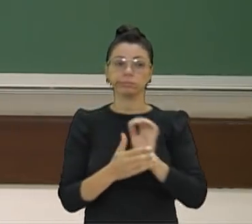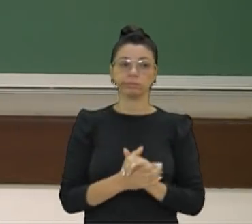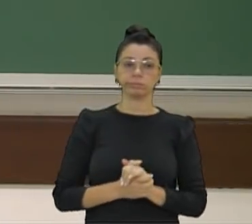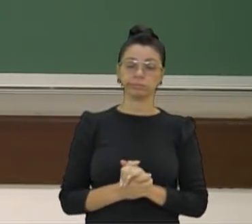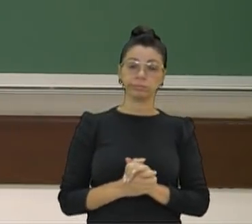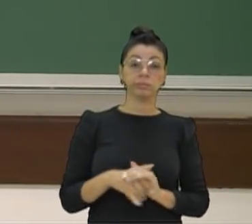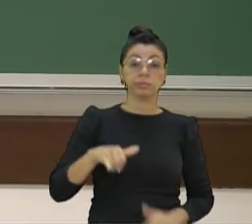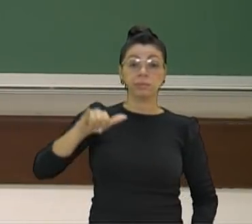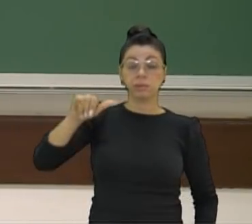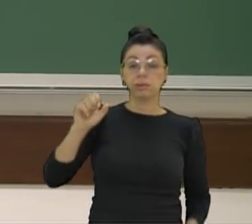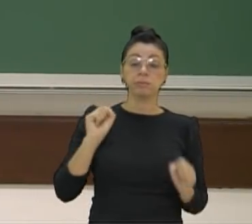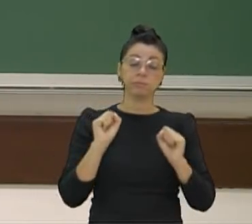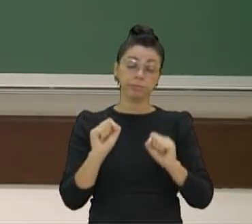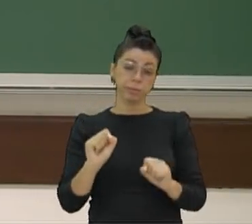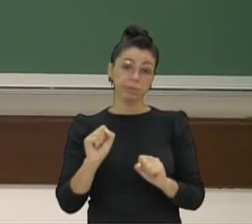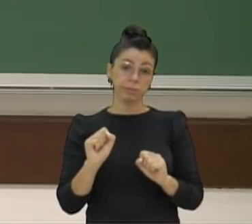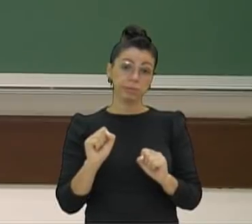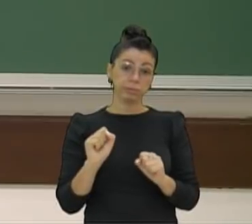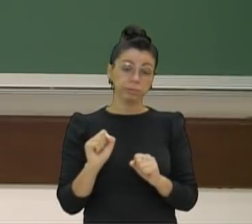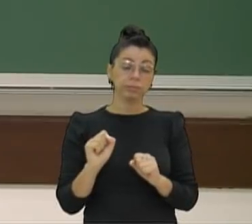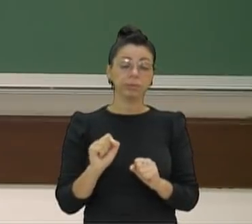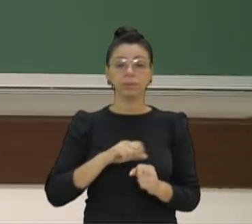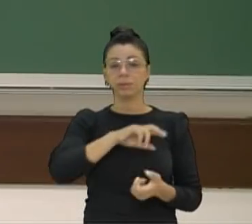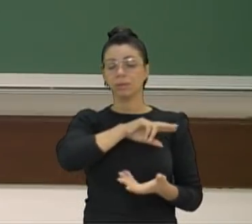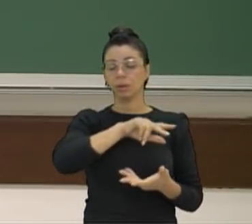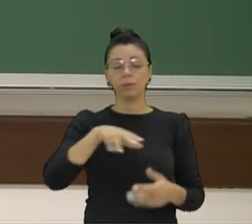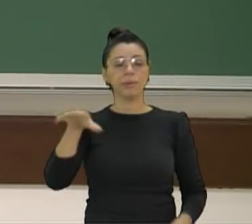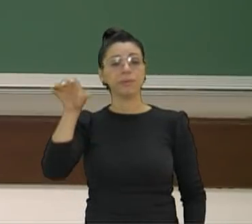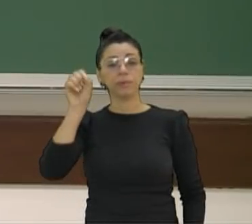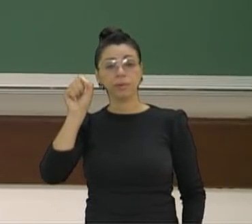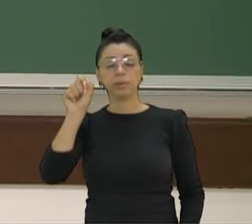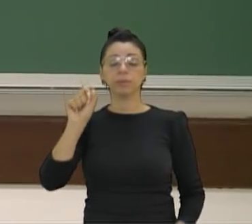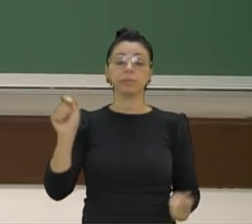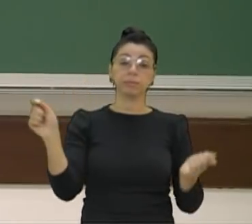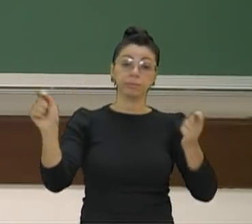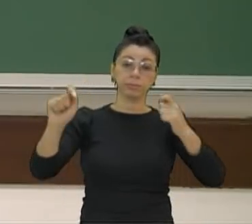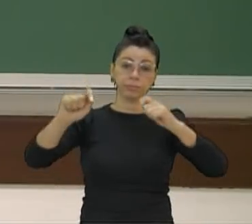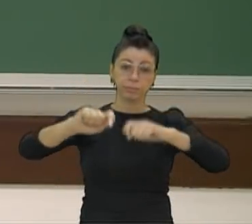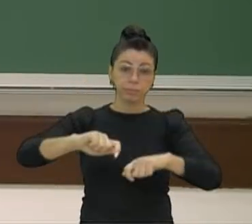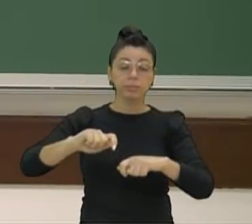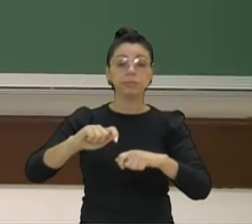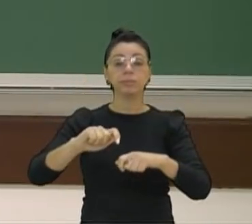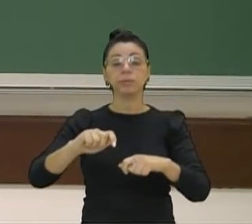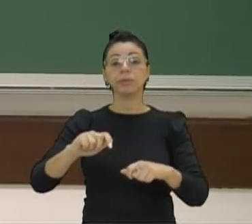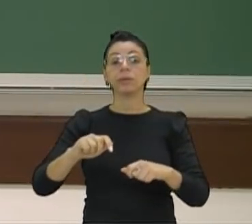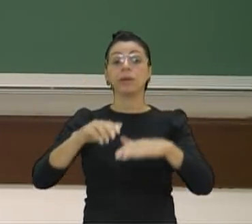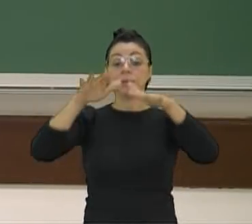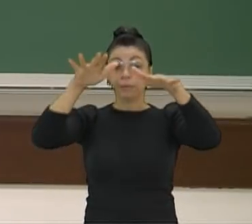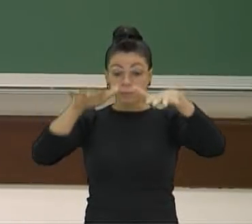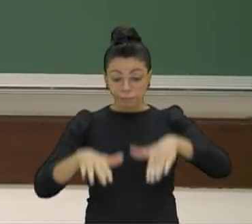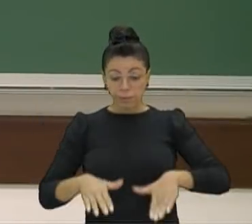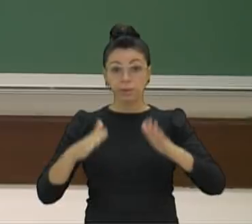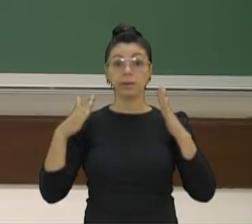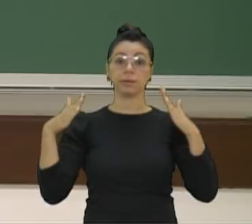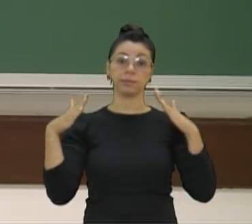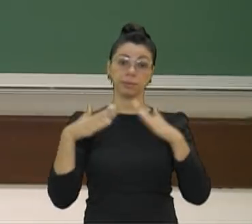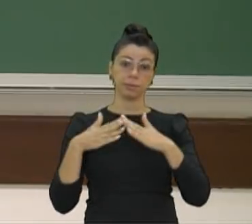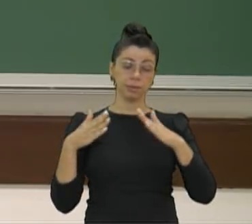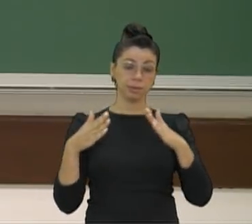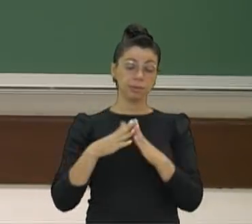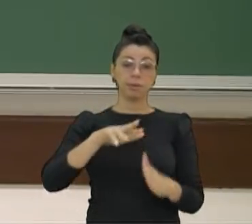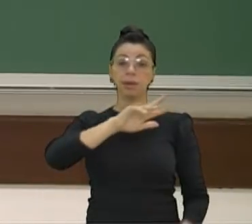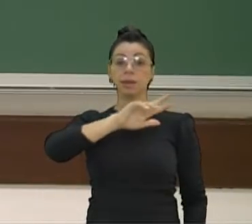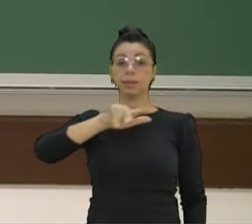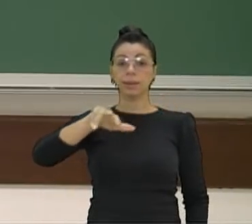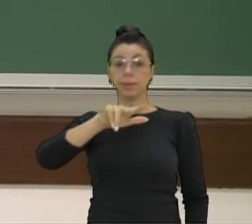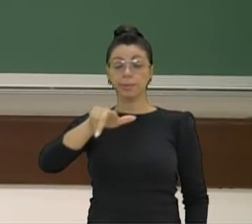se puder, né, a gente está cheio já de ouvir isso, mas é essencial, se puder, ficar em casa, né? Não é para